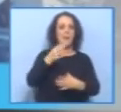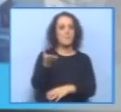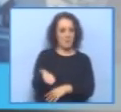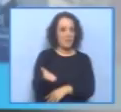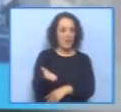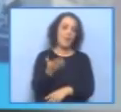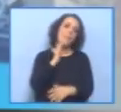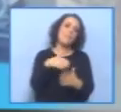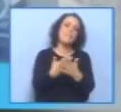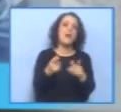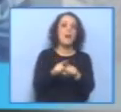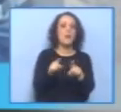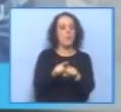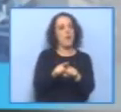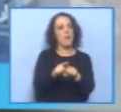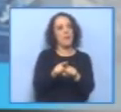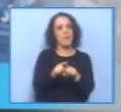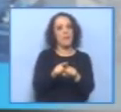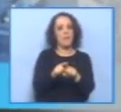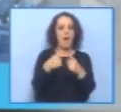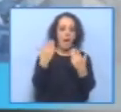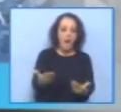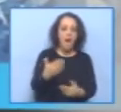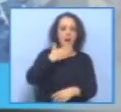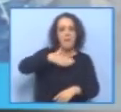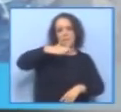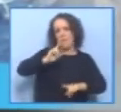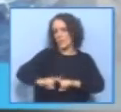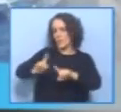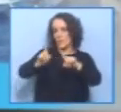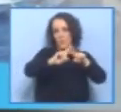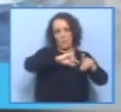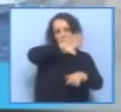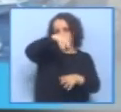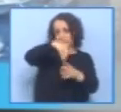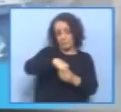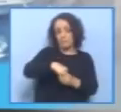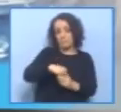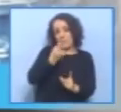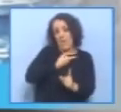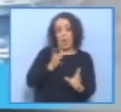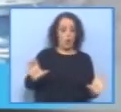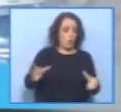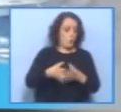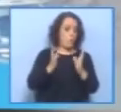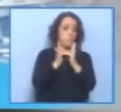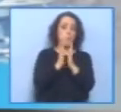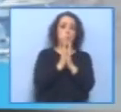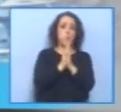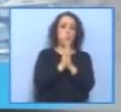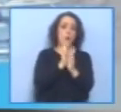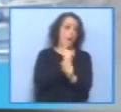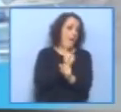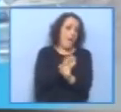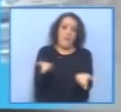comunidade paroquial. Uma paróquia é uma comunidade intergeracional. Nós aprendemos e despertamos para a fé e celebramos a fé num